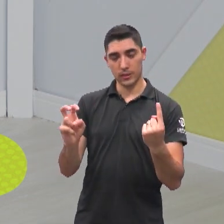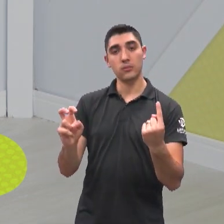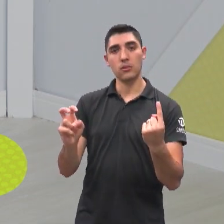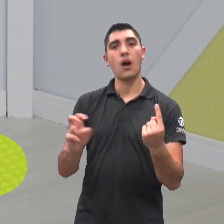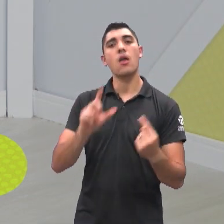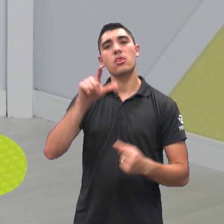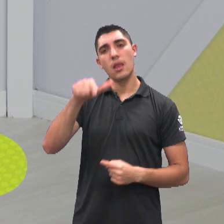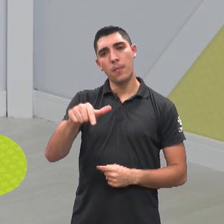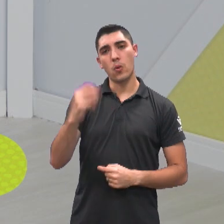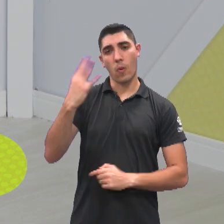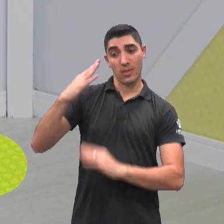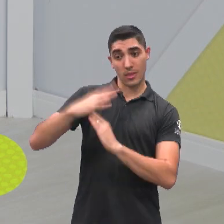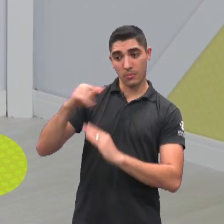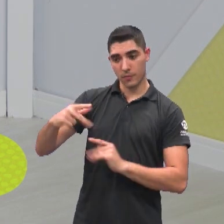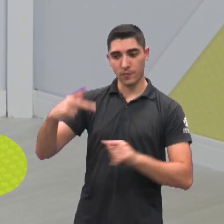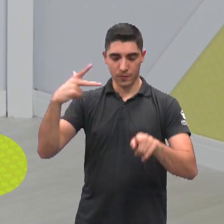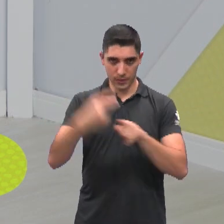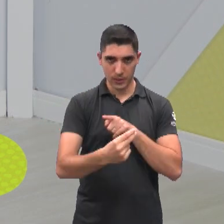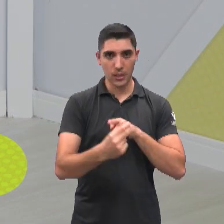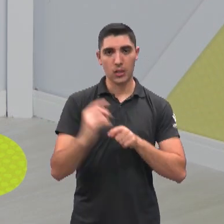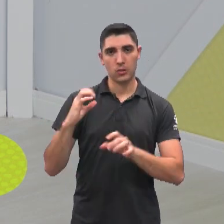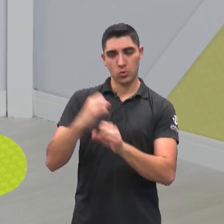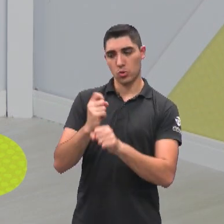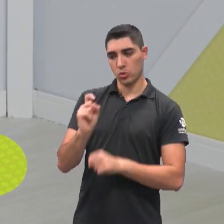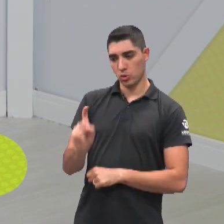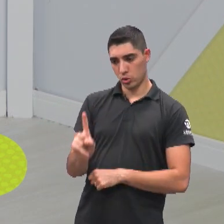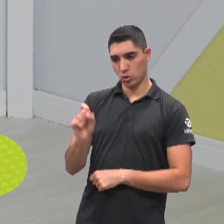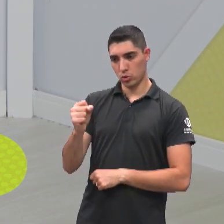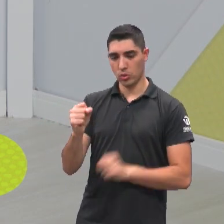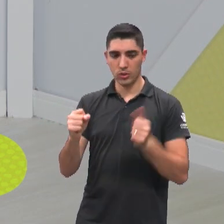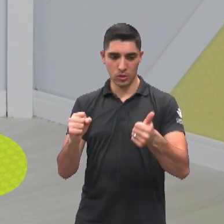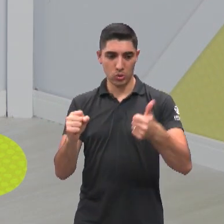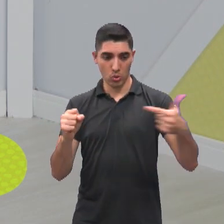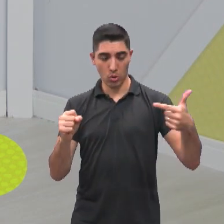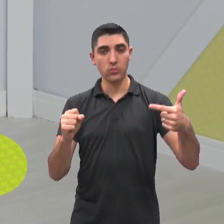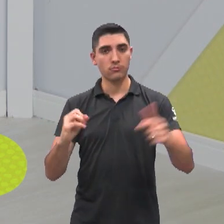Maringá deu uma respirada, venceu por 18-12, mas o placar final